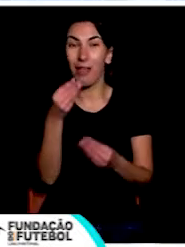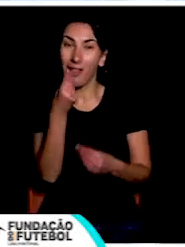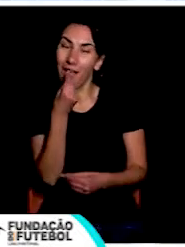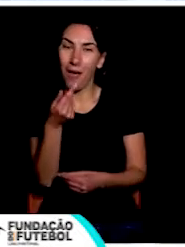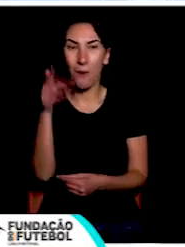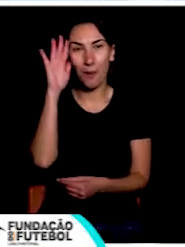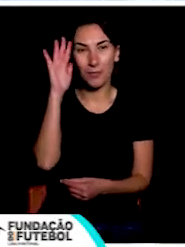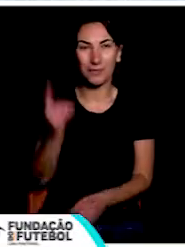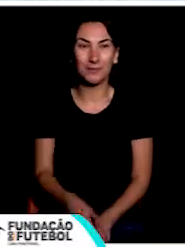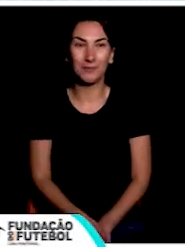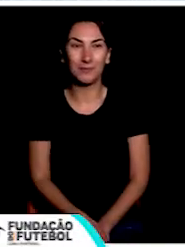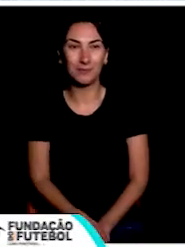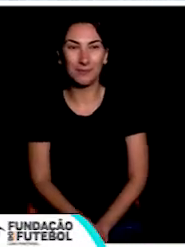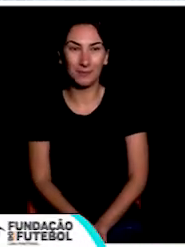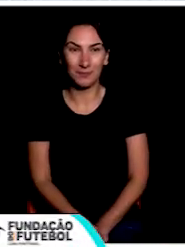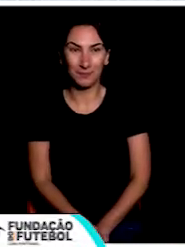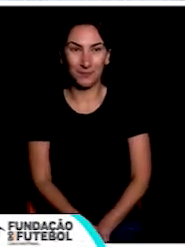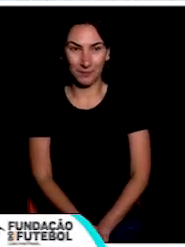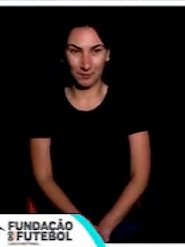ganhas o almoço.